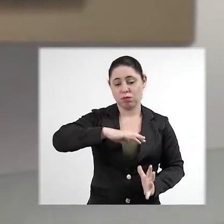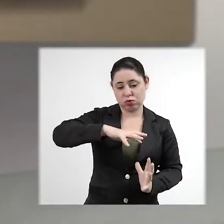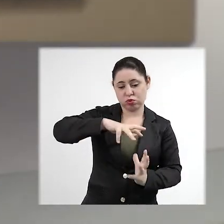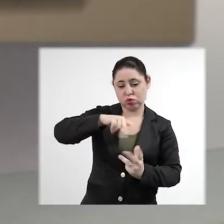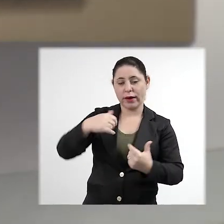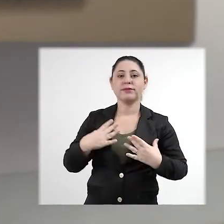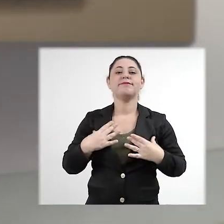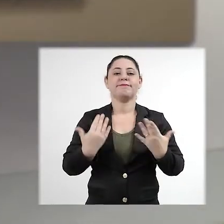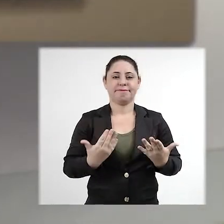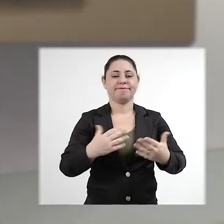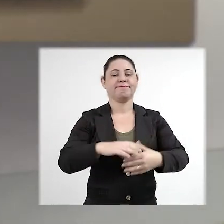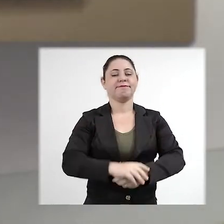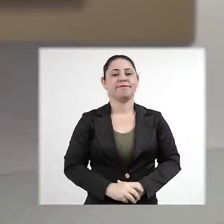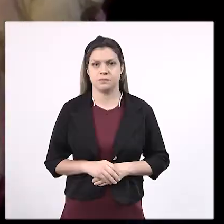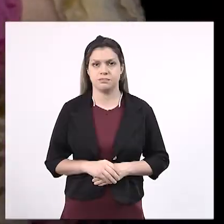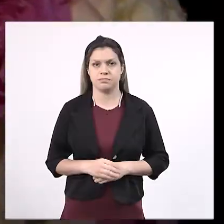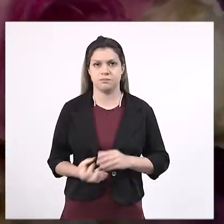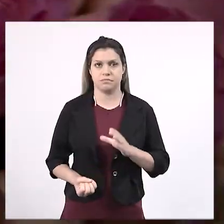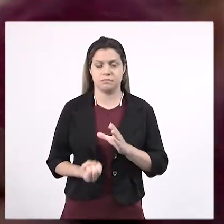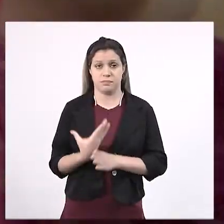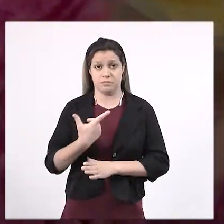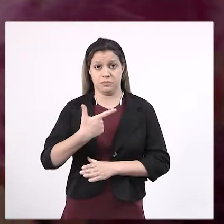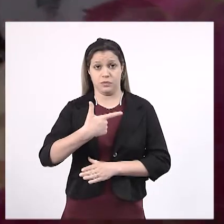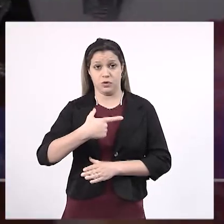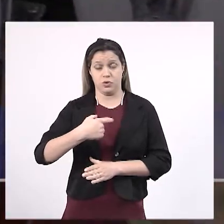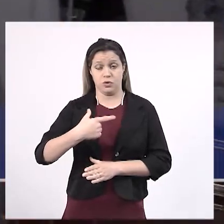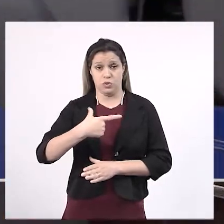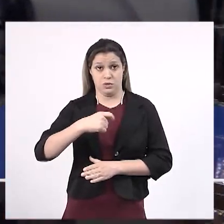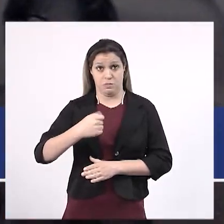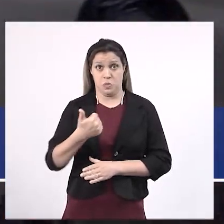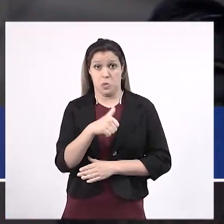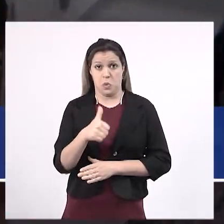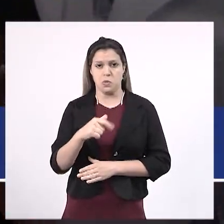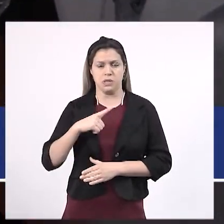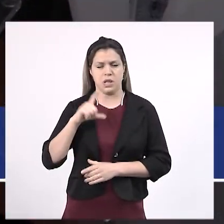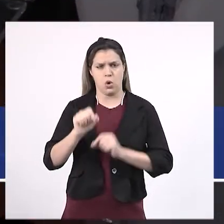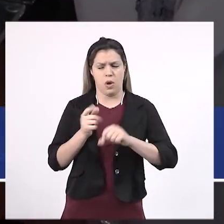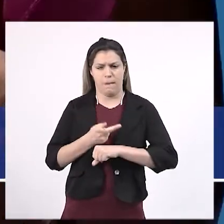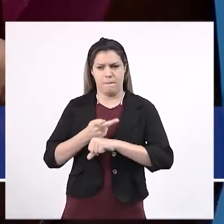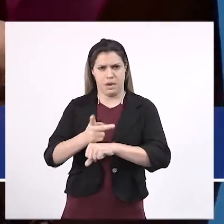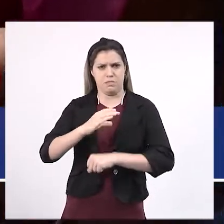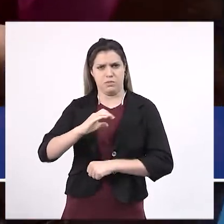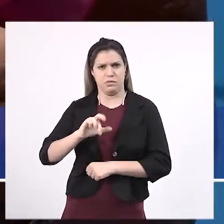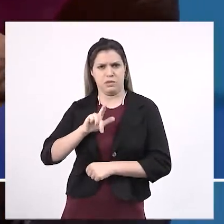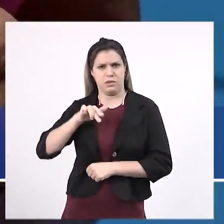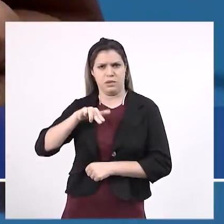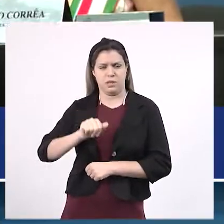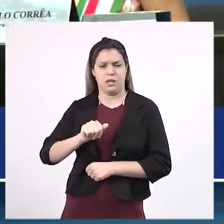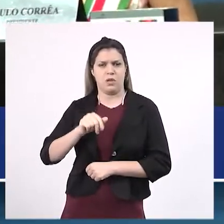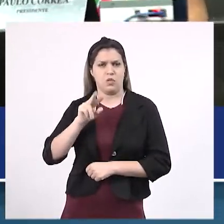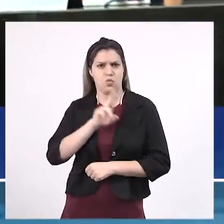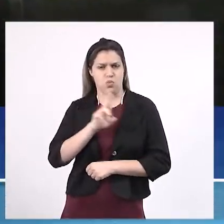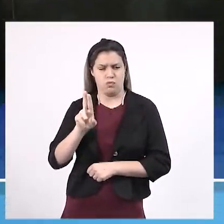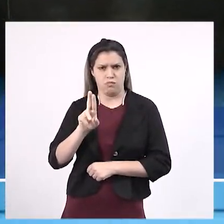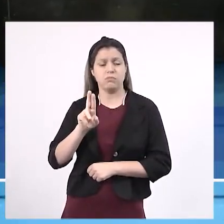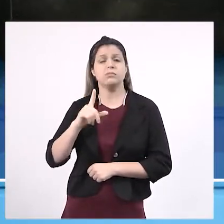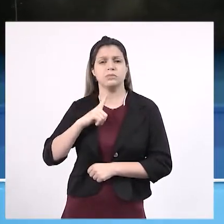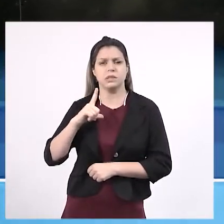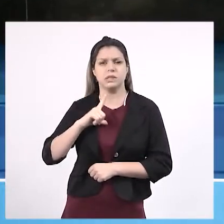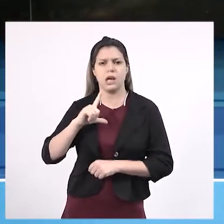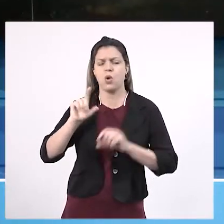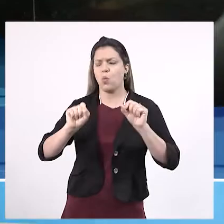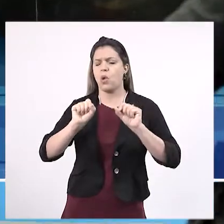que é mundialmente comemorada. Criado em 2011, o troféu Celina Jalad reconhece, em comemoração ao Dia Internacional da